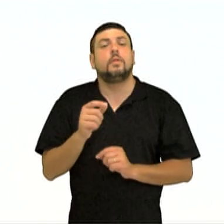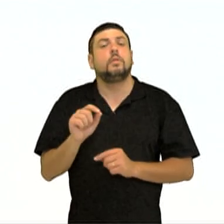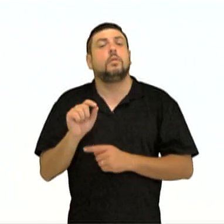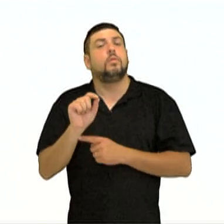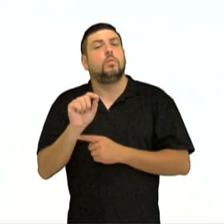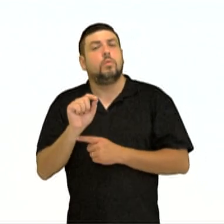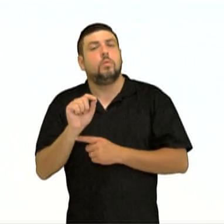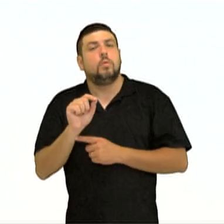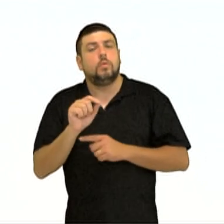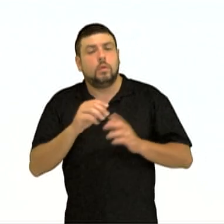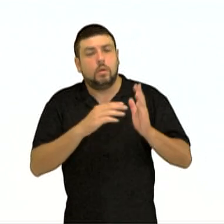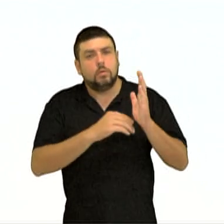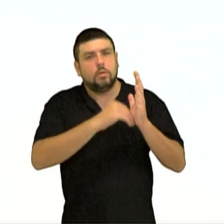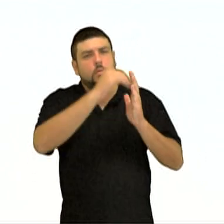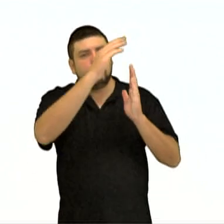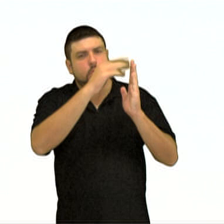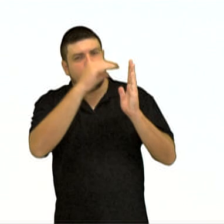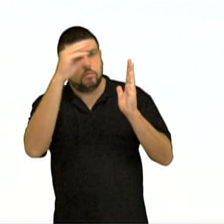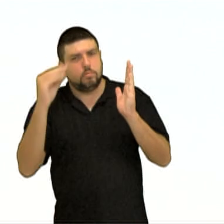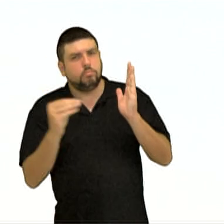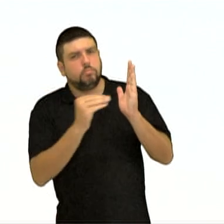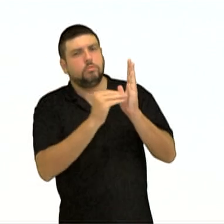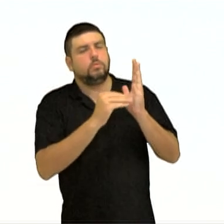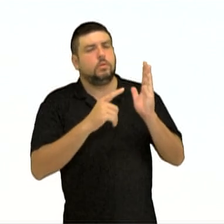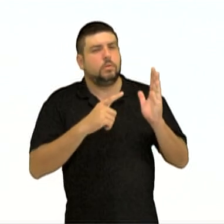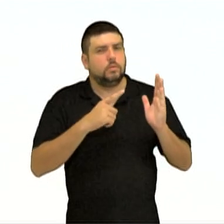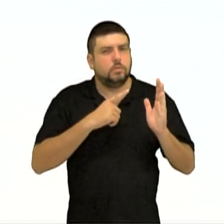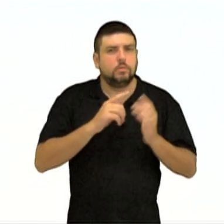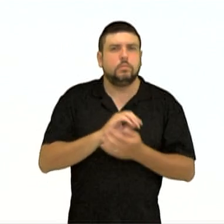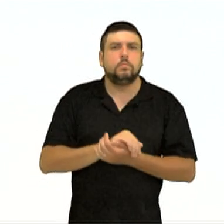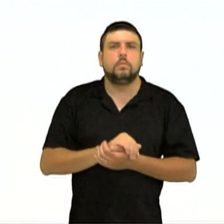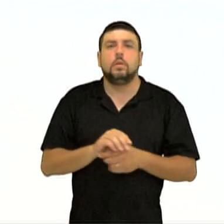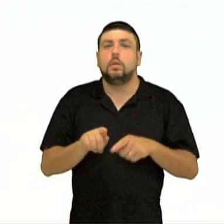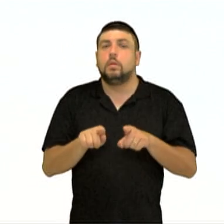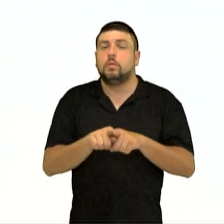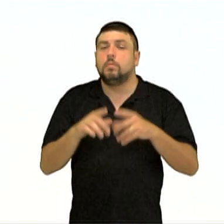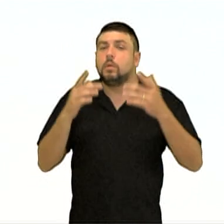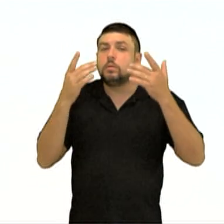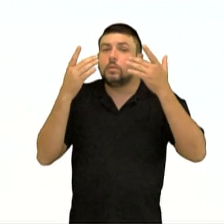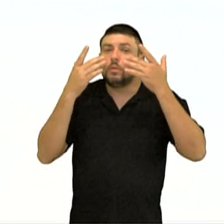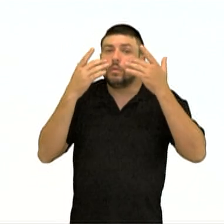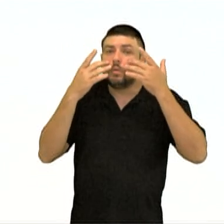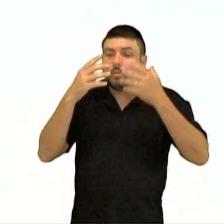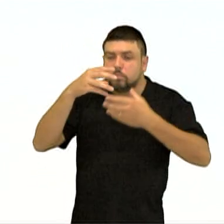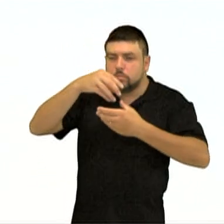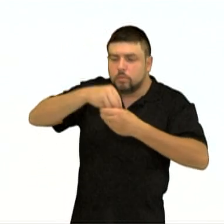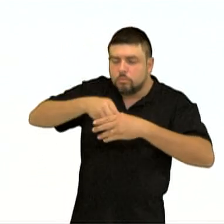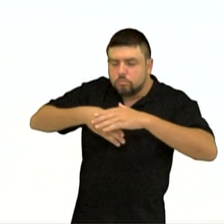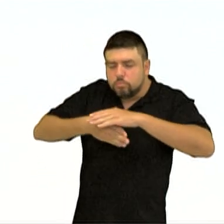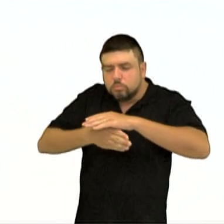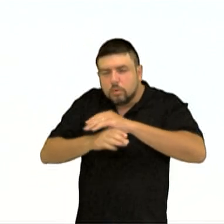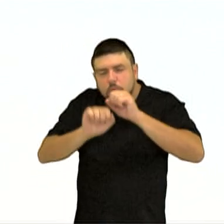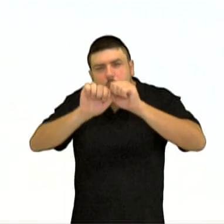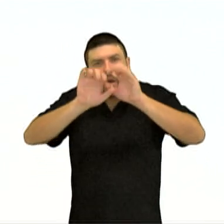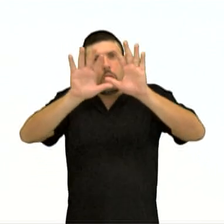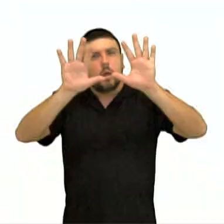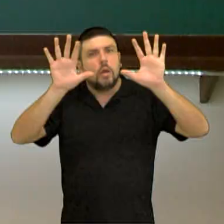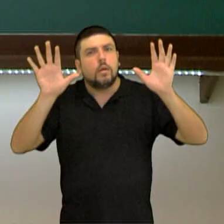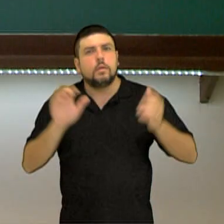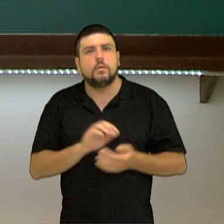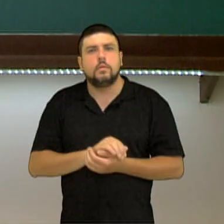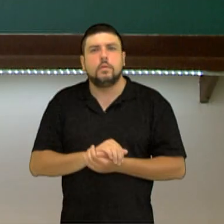nas pinturas, na iluminação de teatros, né? Os lugares